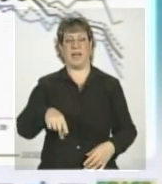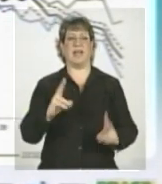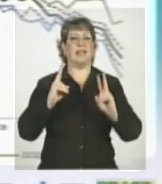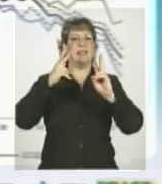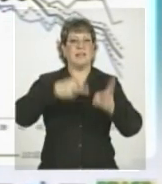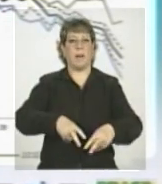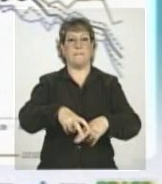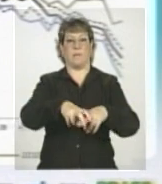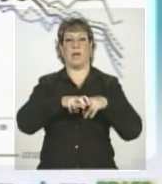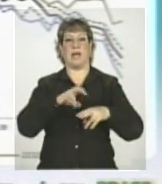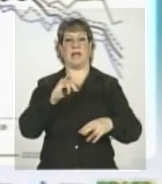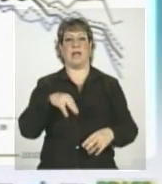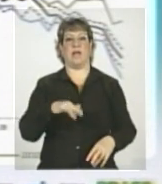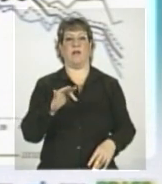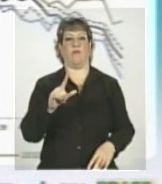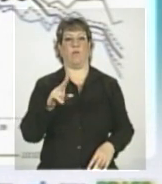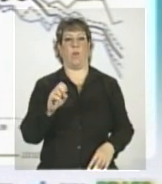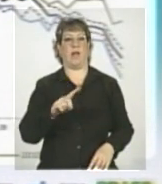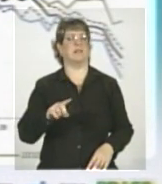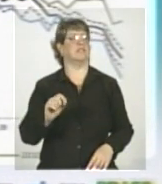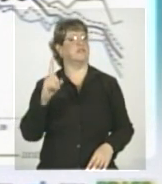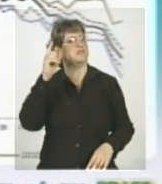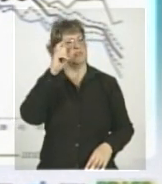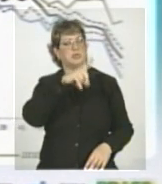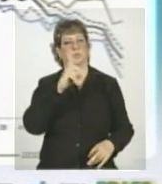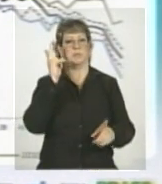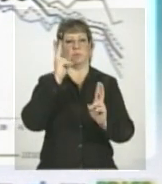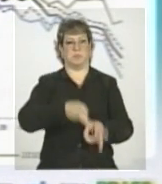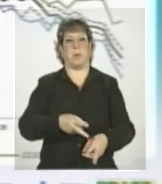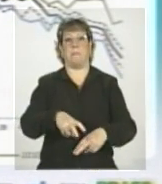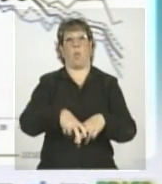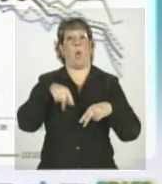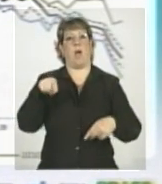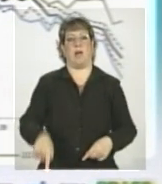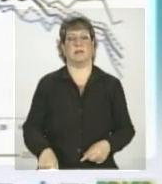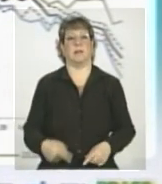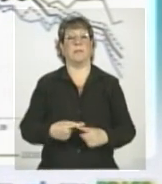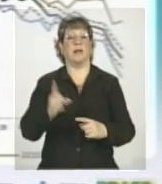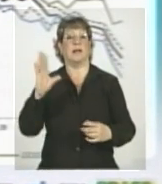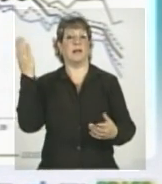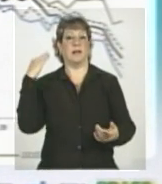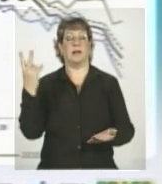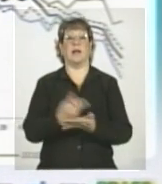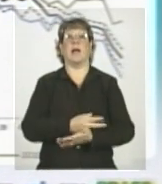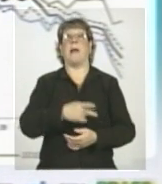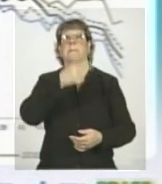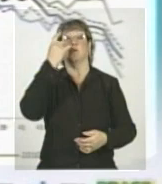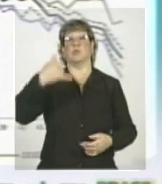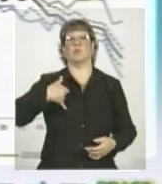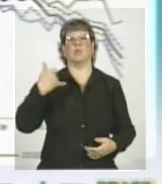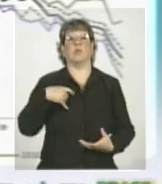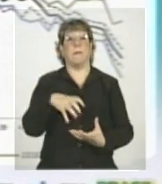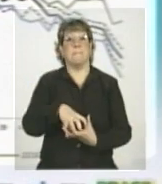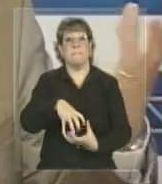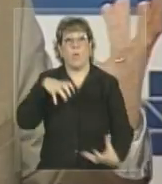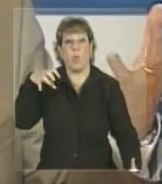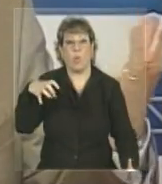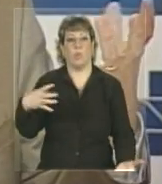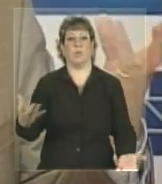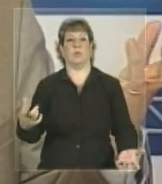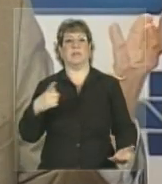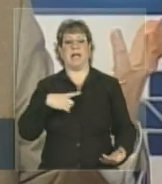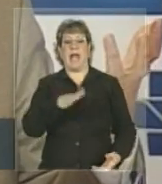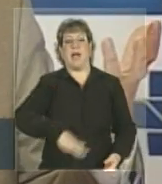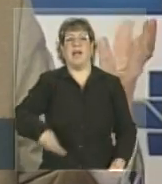raríssima, né? Exceto na pandemia de influenza, o que a gente tem geralmente é o quê? A pessoa muito idosa ou a criança pequena, são esses os